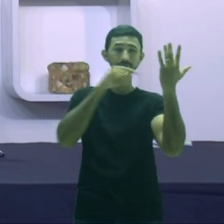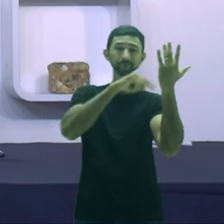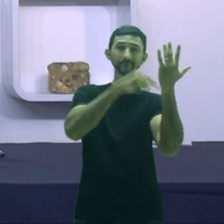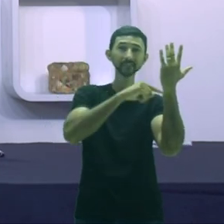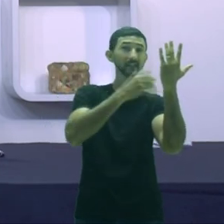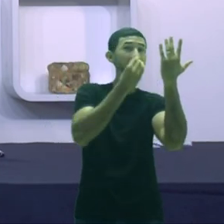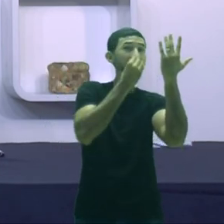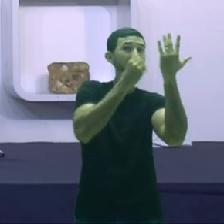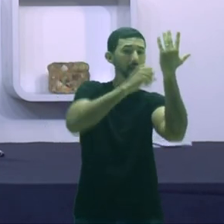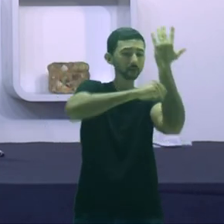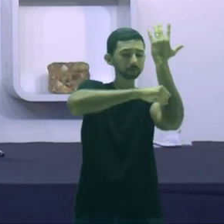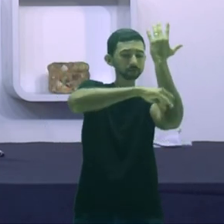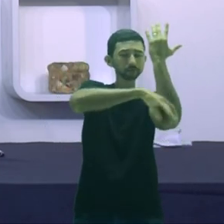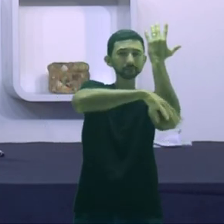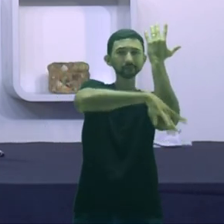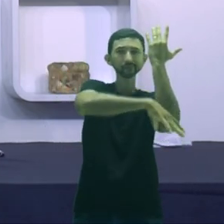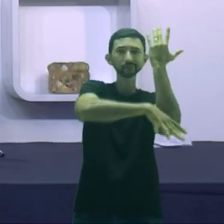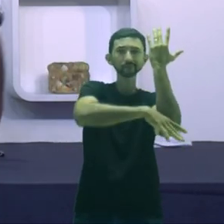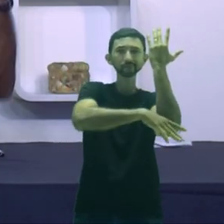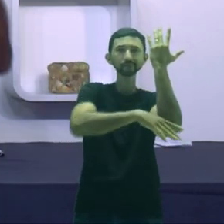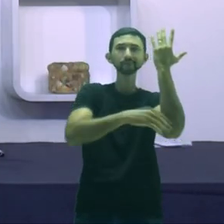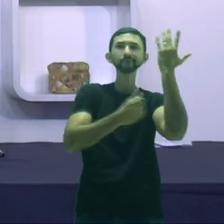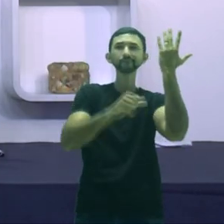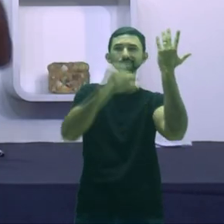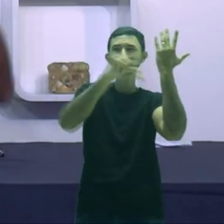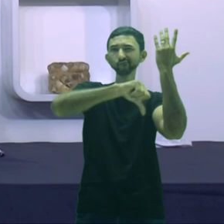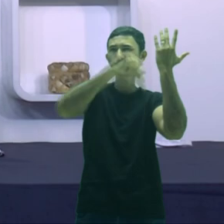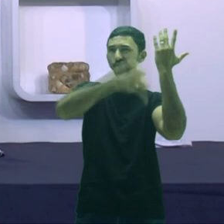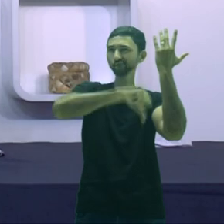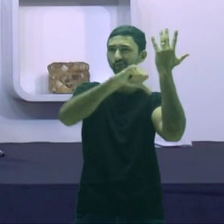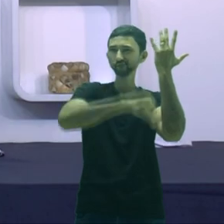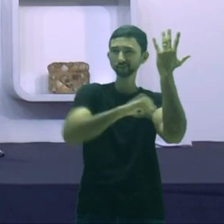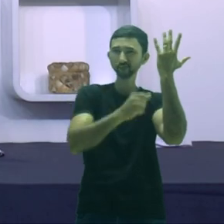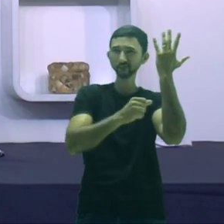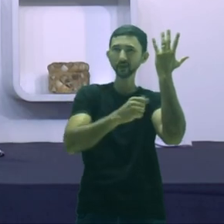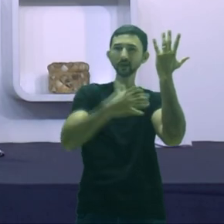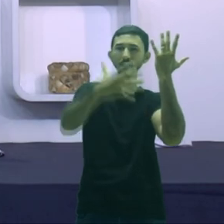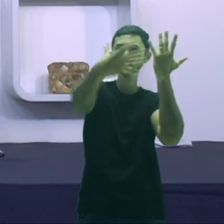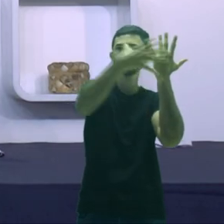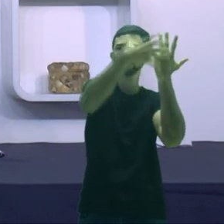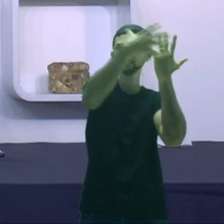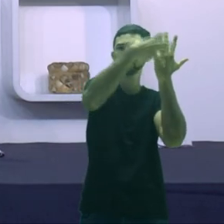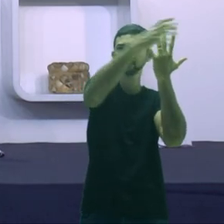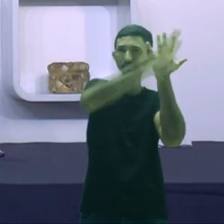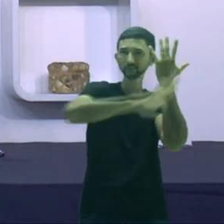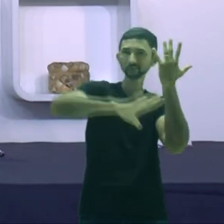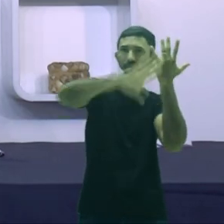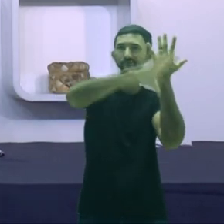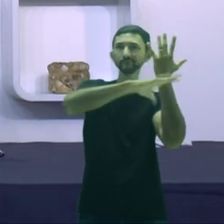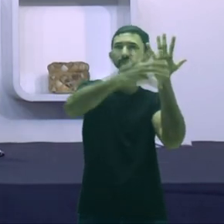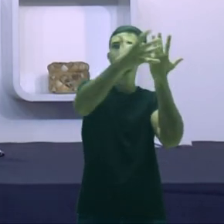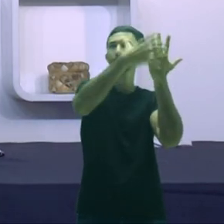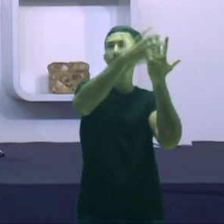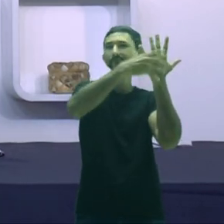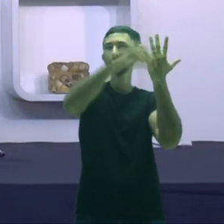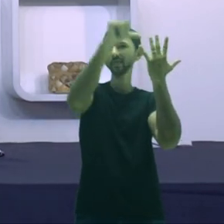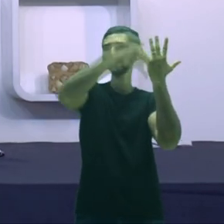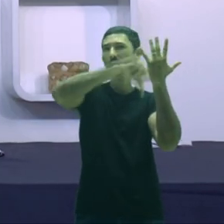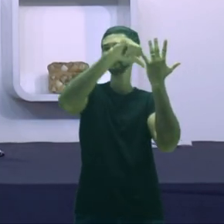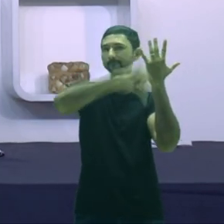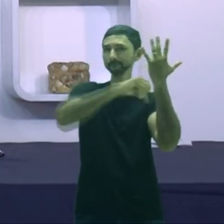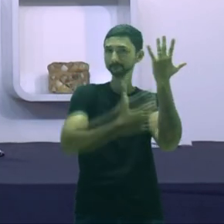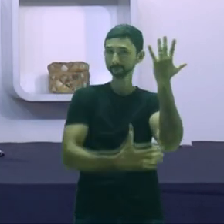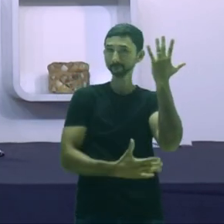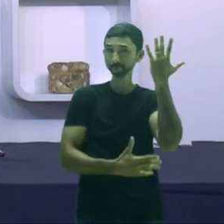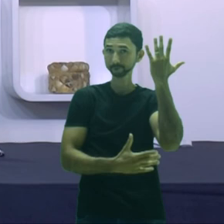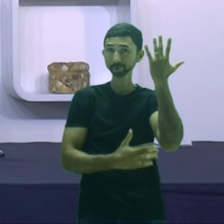consequentemente, elas foram expostas à pressão do meio diferente, elas tiveram uma expressão